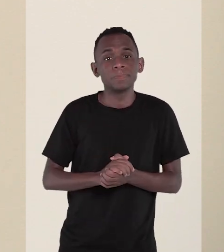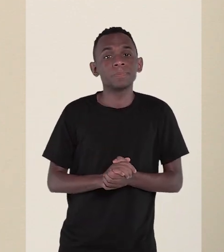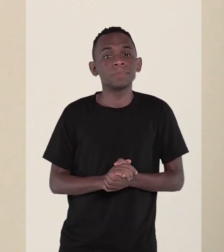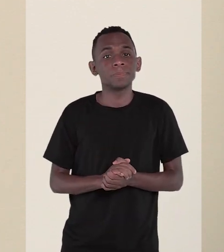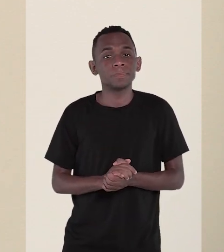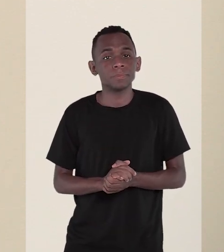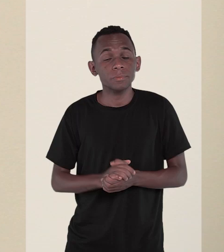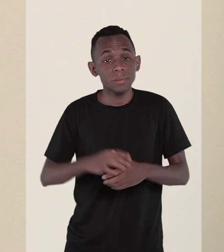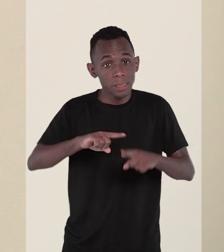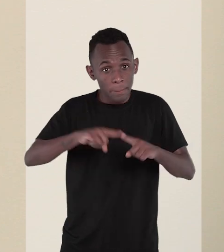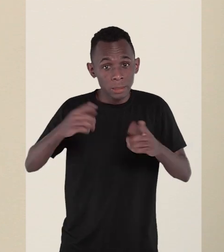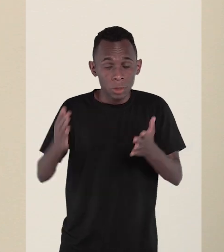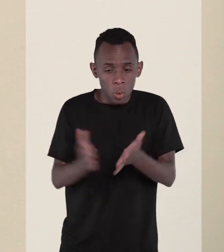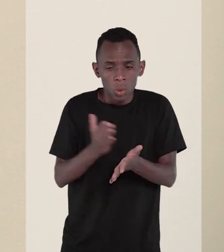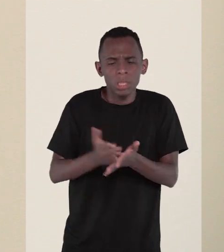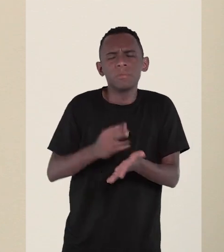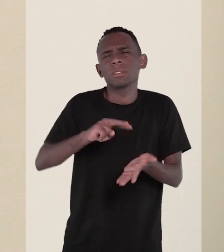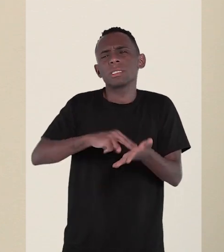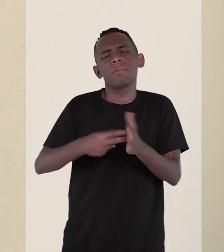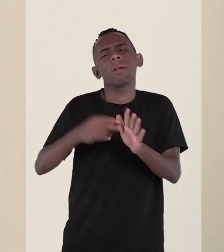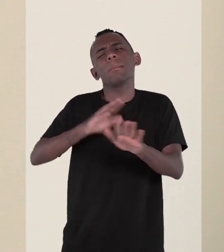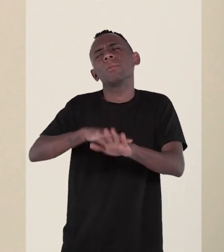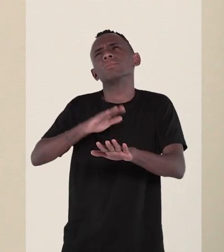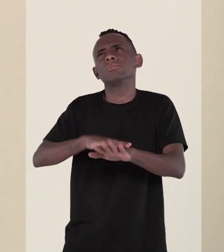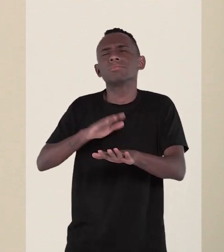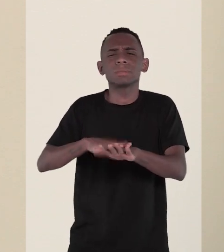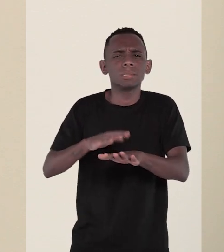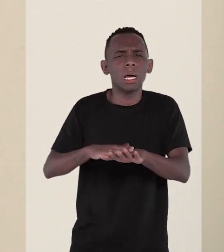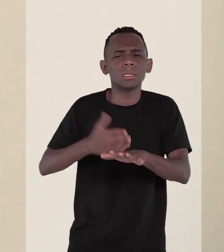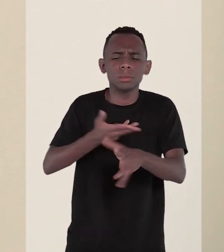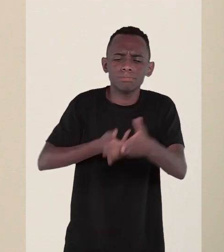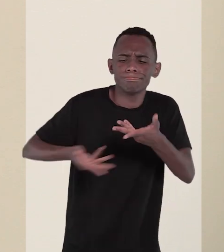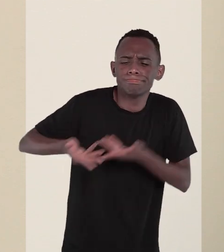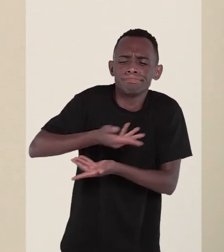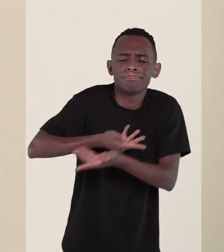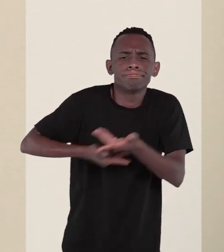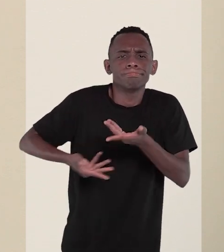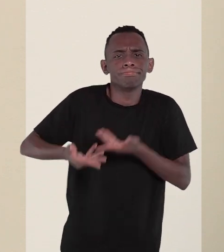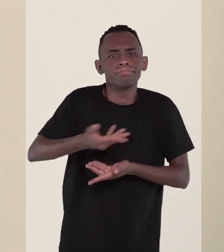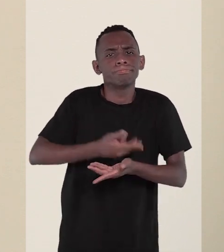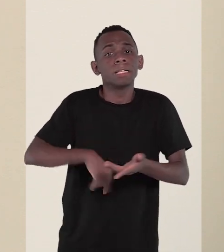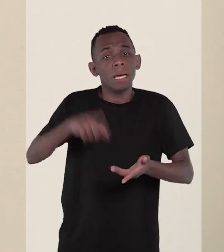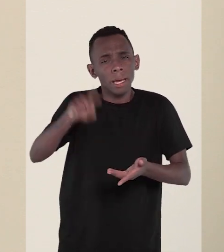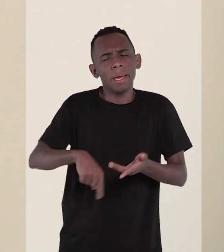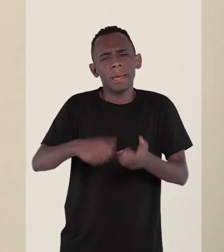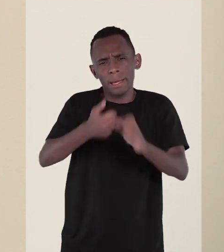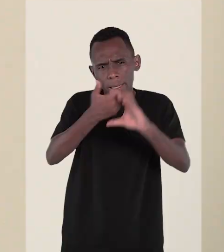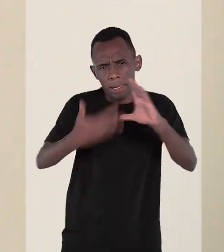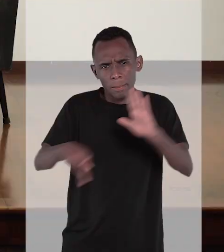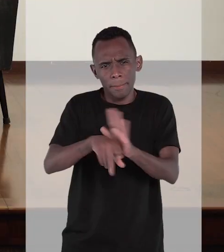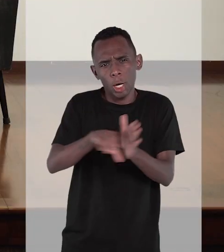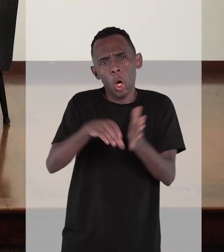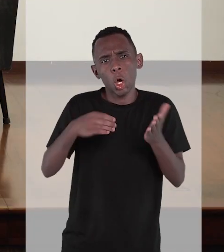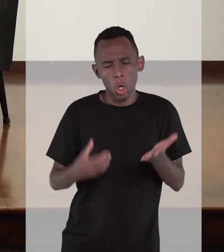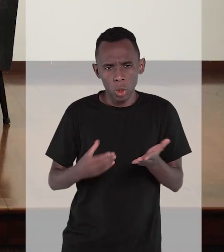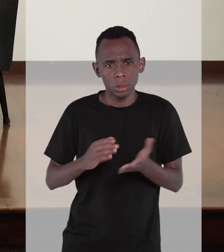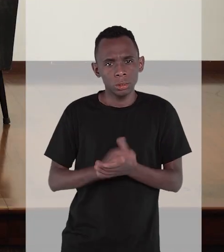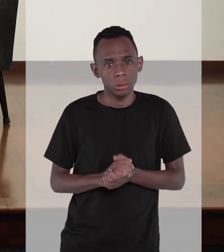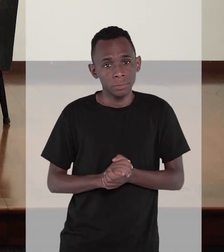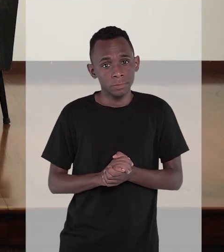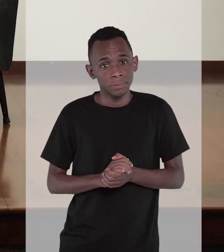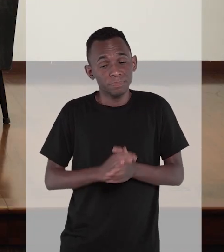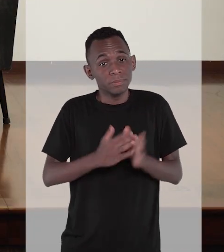ele. Mas é um livro que continua sendo um livro de conversas, que tem a atmosfera da crônica. É legal a